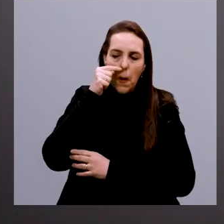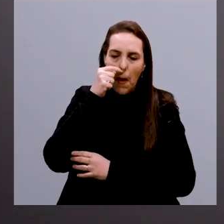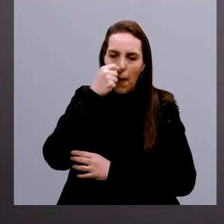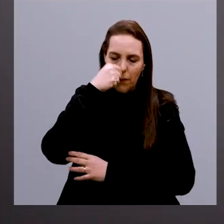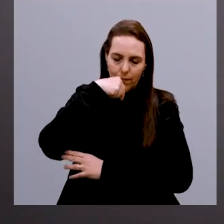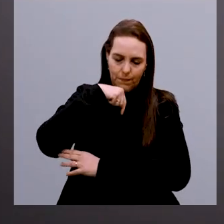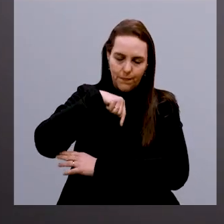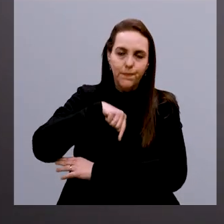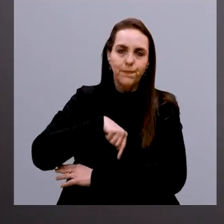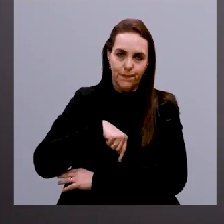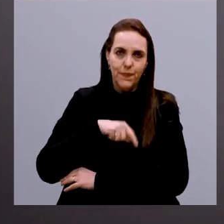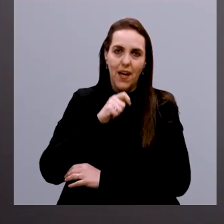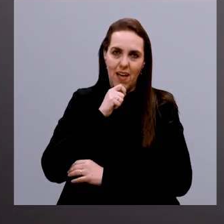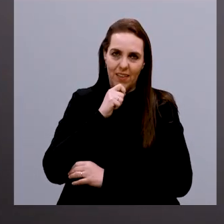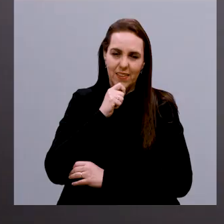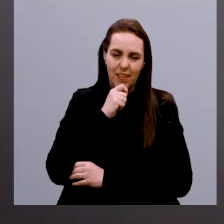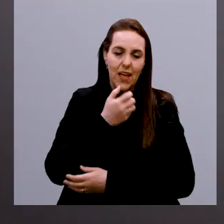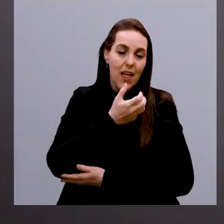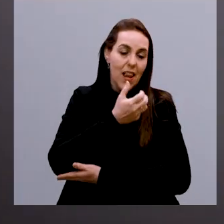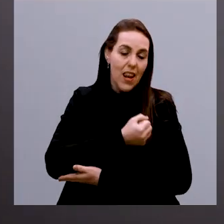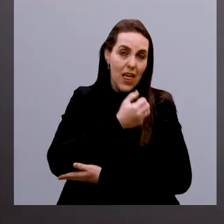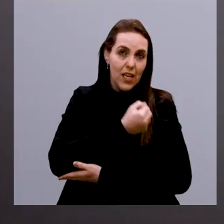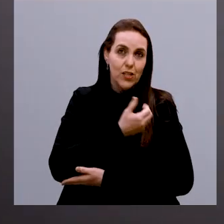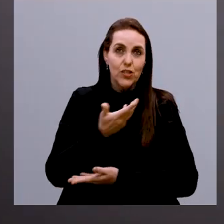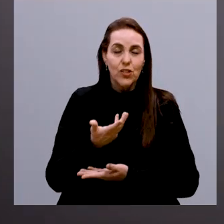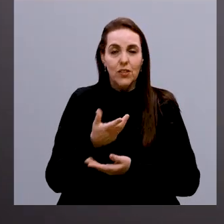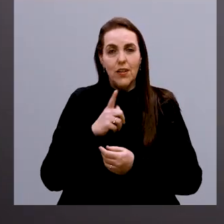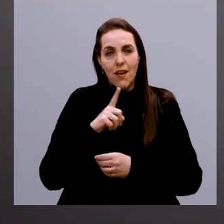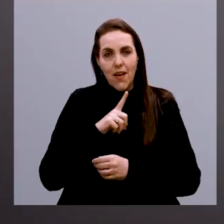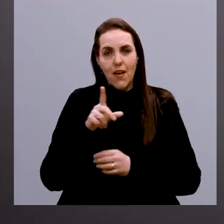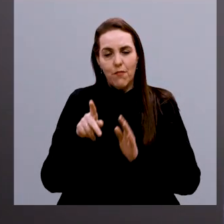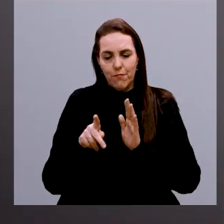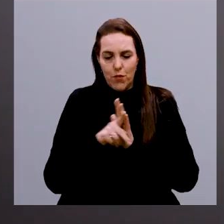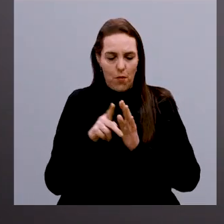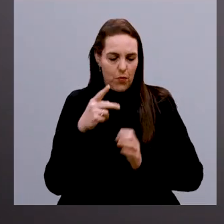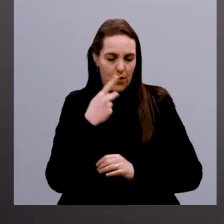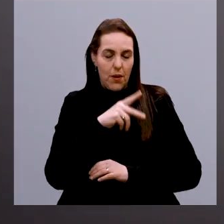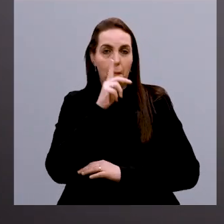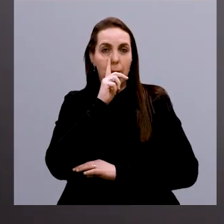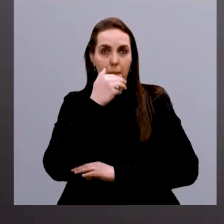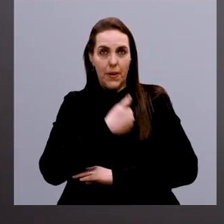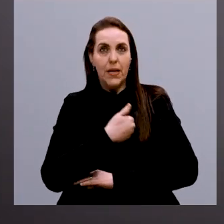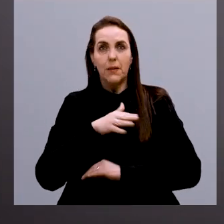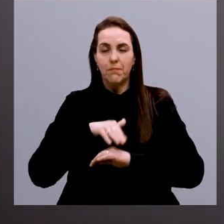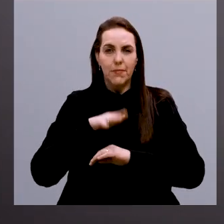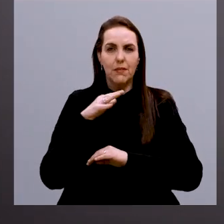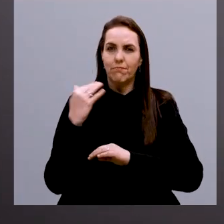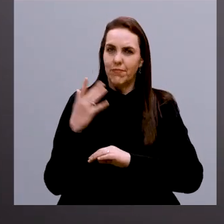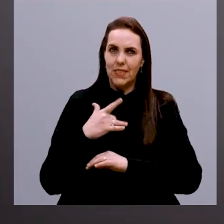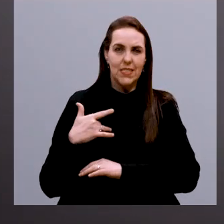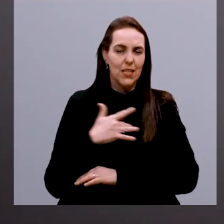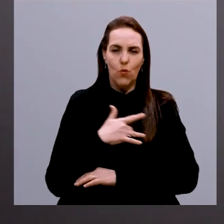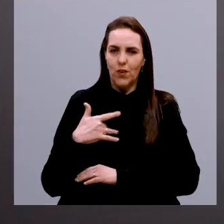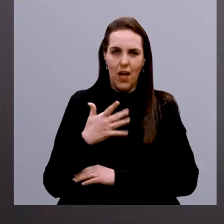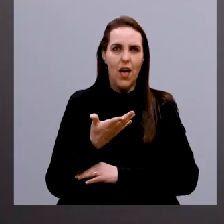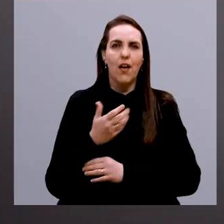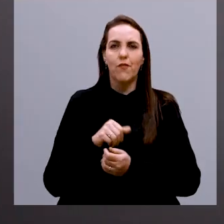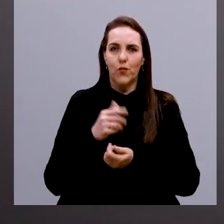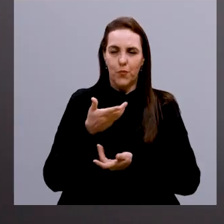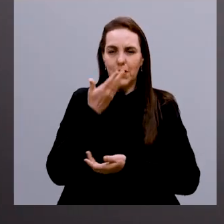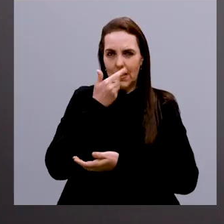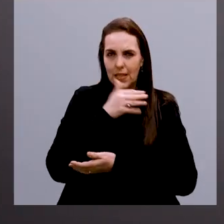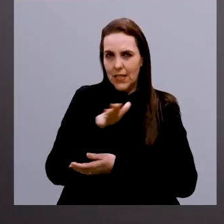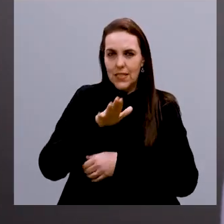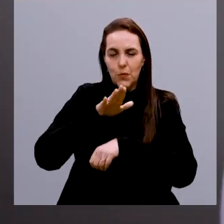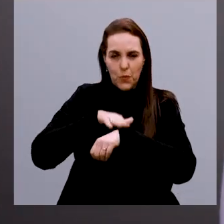Pela sonda do nariz. Mas aí é o leite, né? Que é o leite materno, né? Que é muito mais saudável para